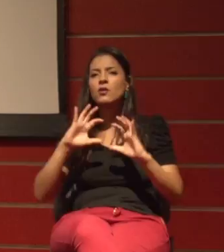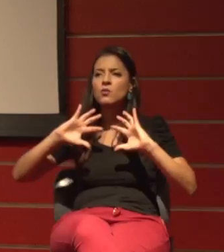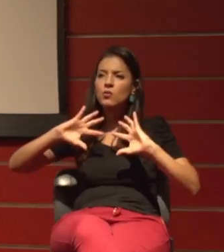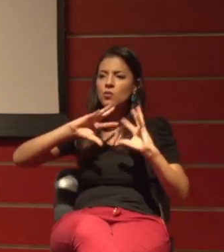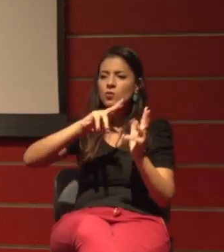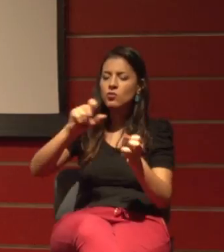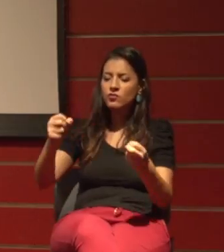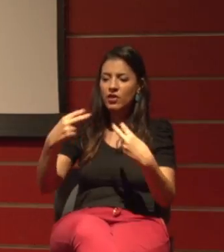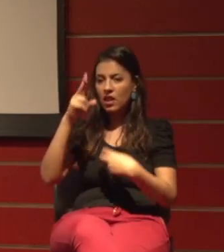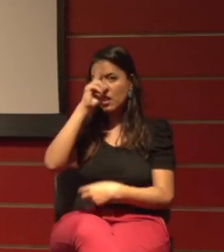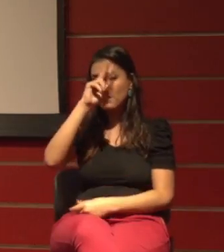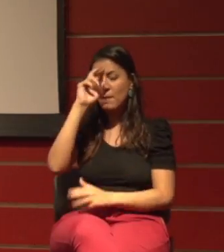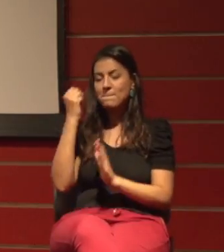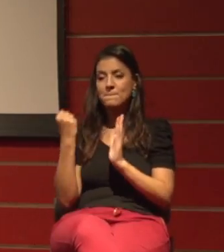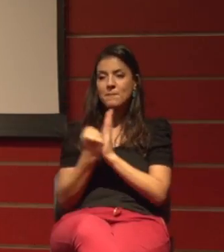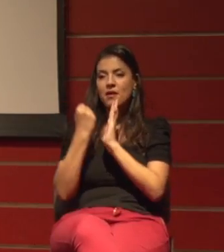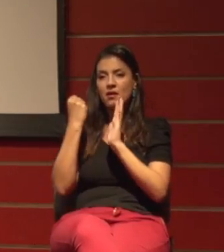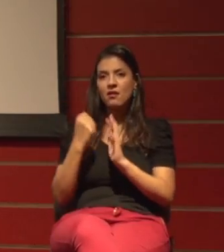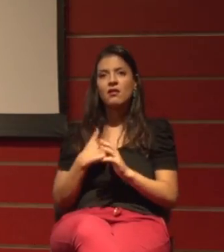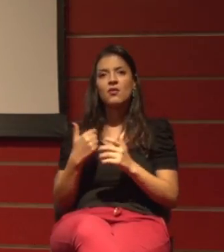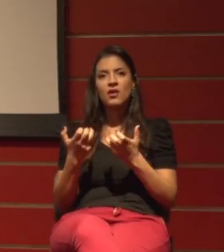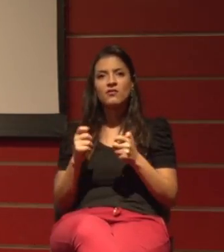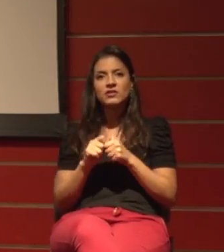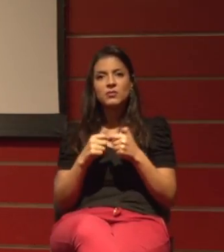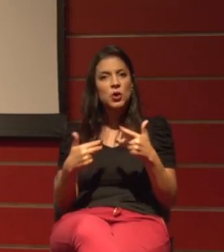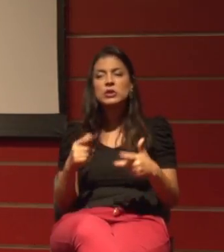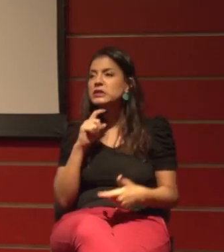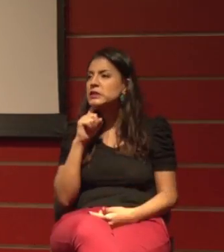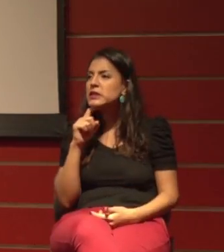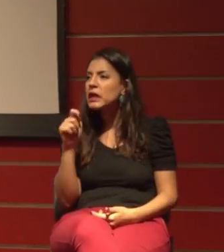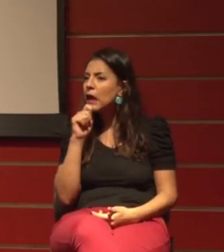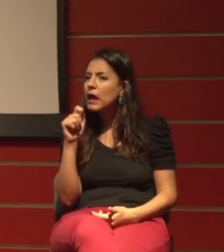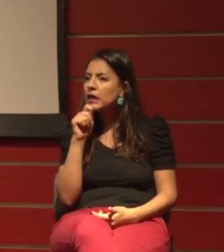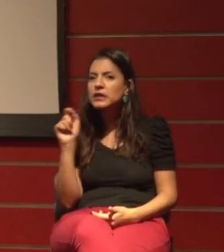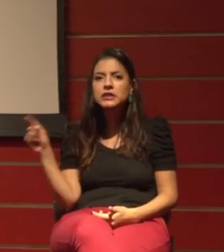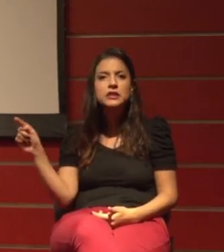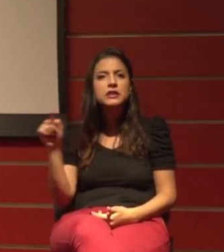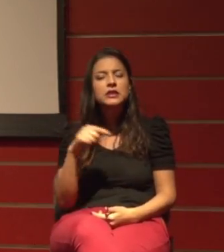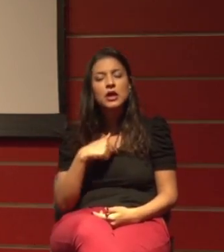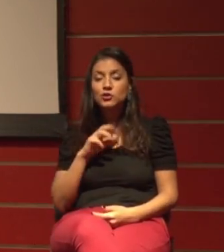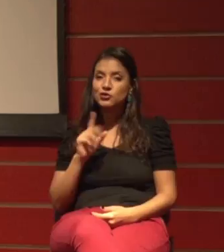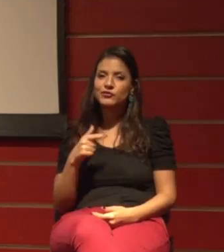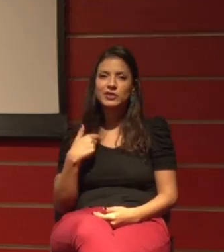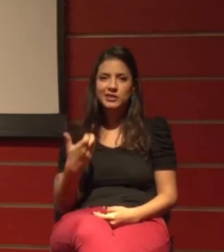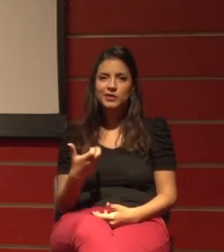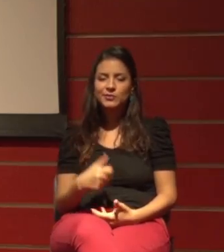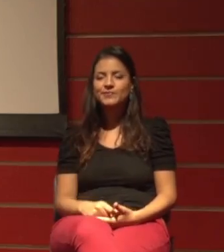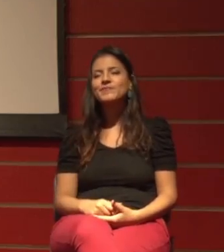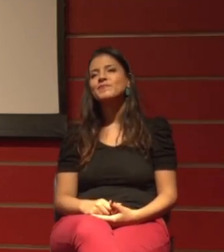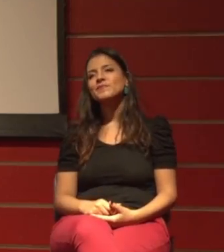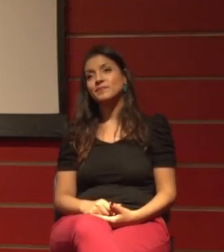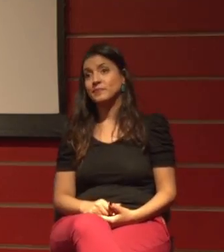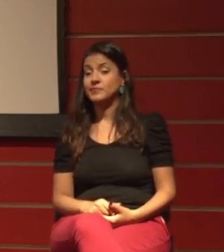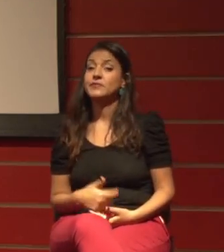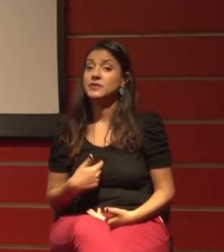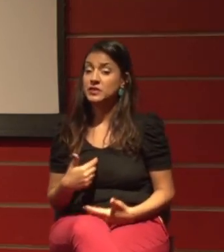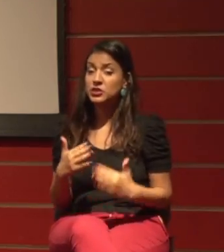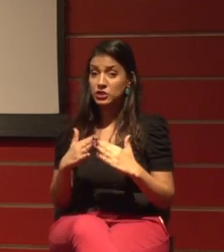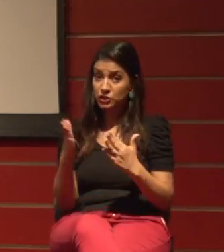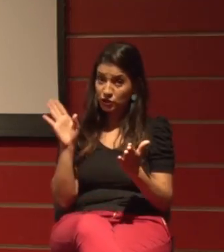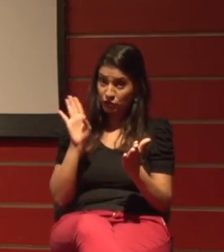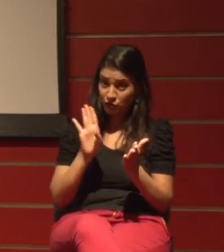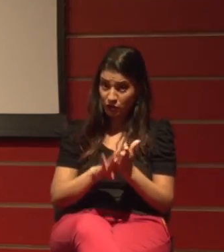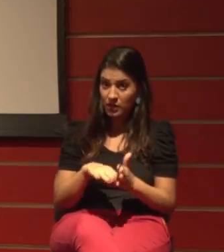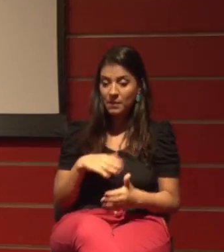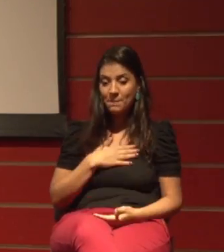feito alguma coisa que ninguém fez eu quero fazer algo diferente Aí eu lembro que eu cheguei em casa escrevi meu Habit ário também e